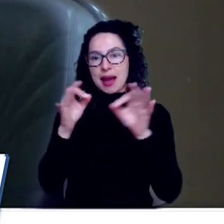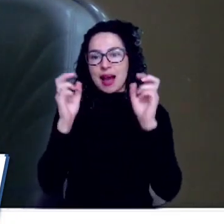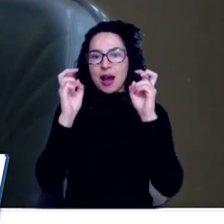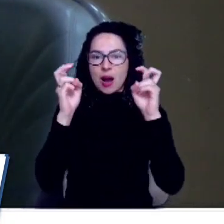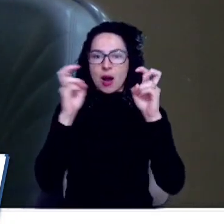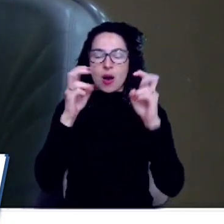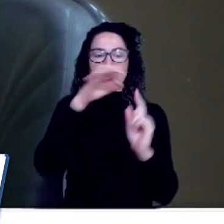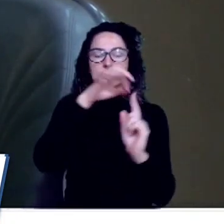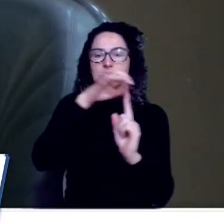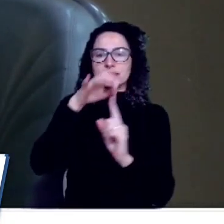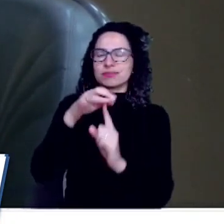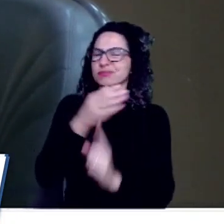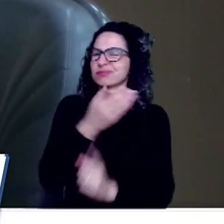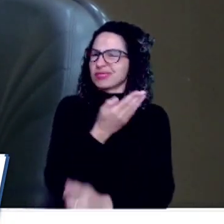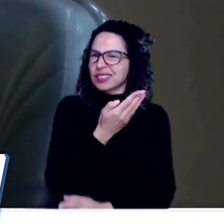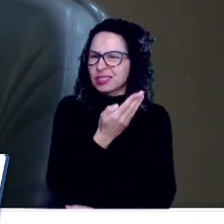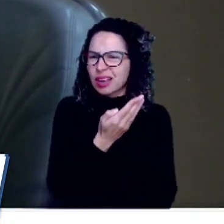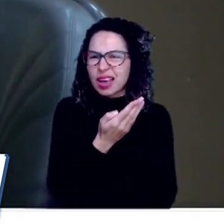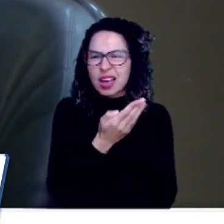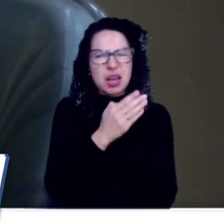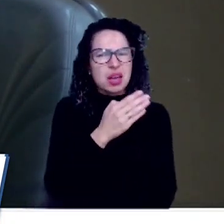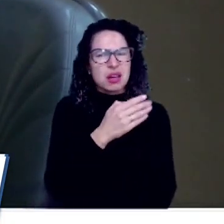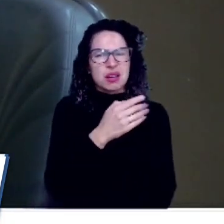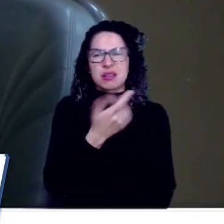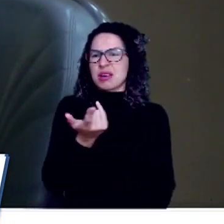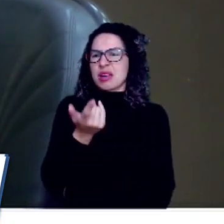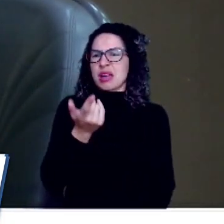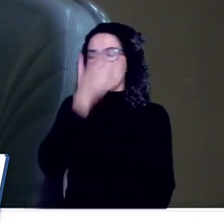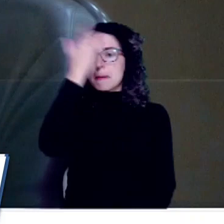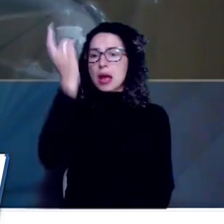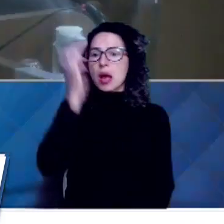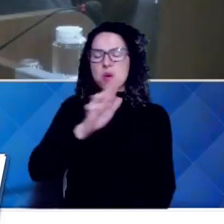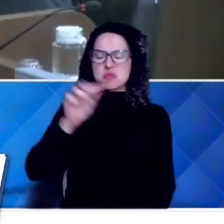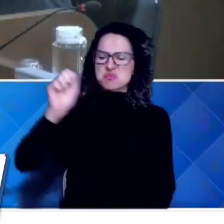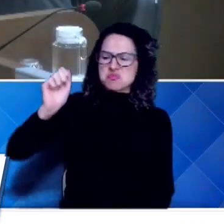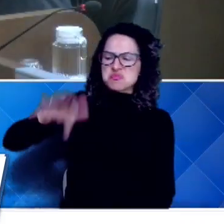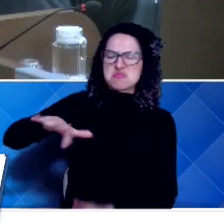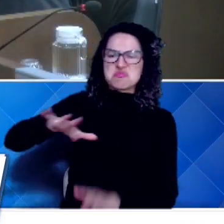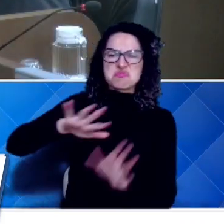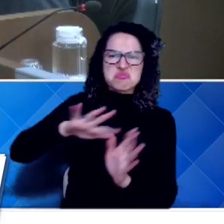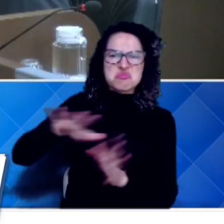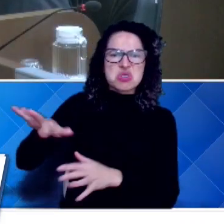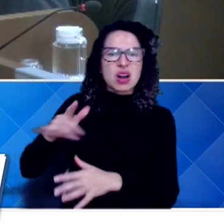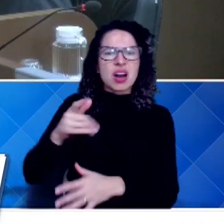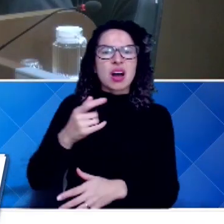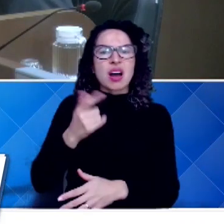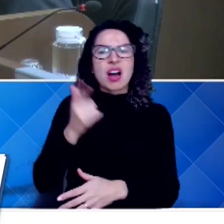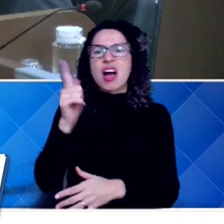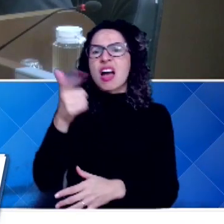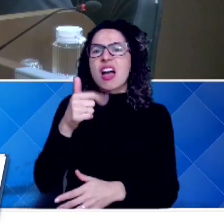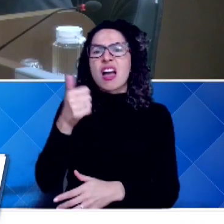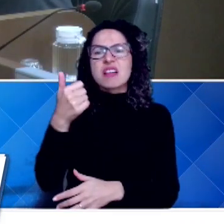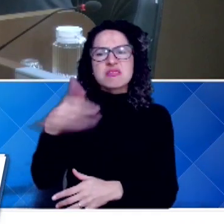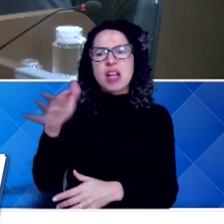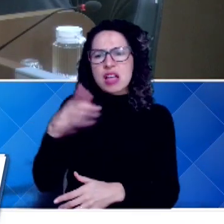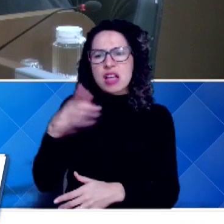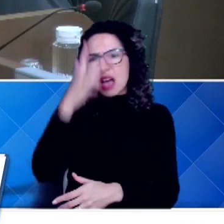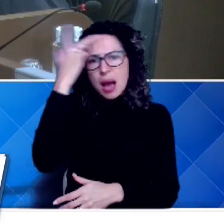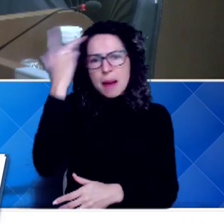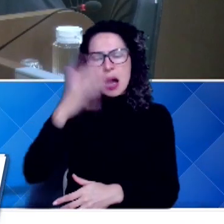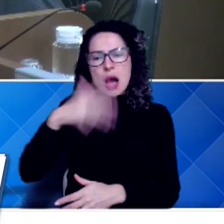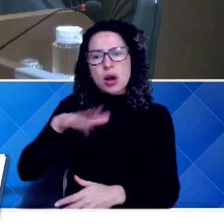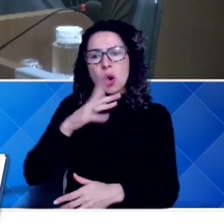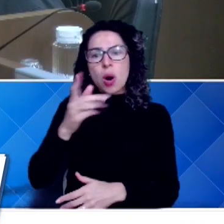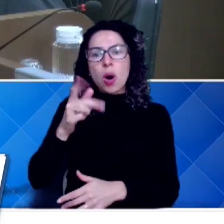Isso aí é maltratar o usuário. Isso aí é maltratar as pessoas que passam por ali. Isso é